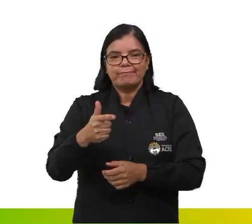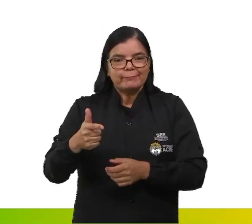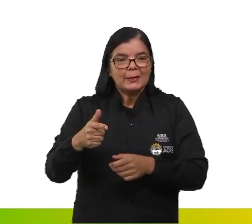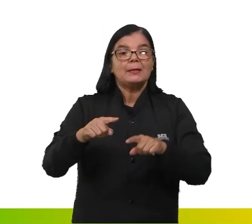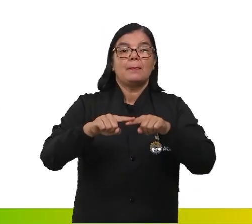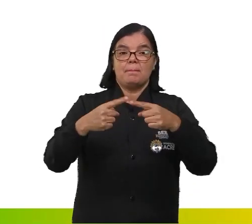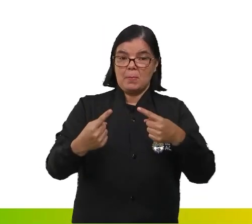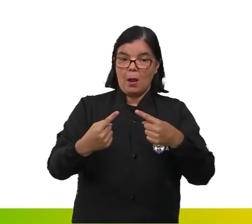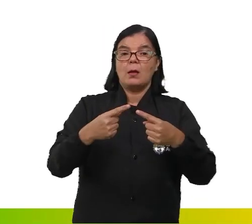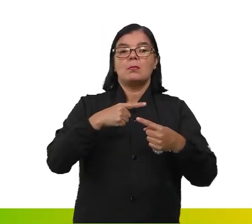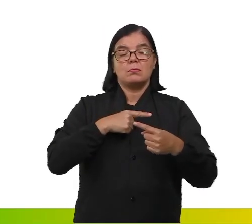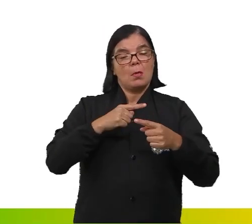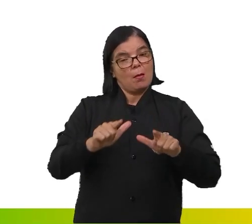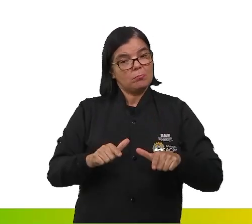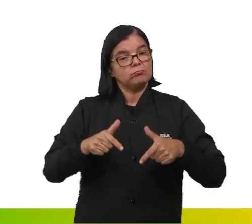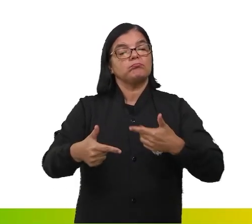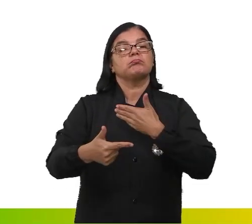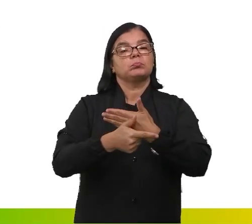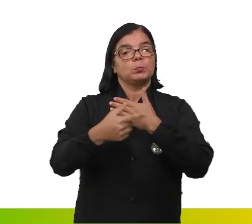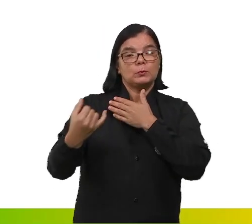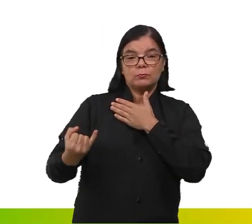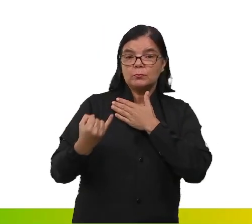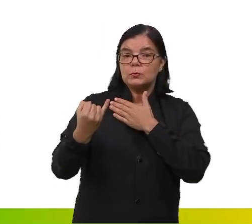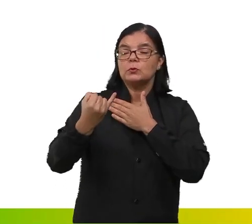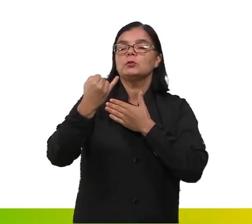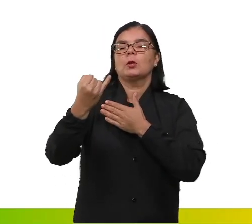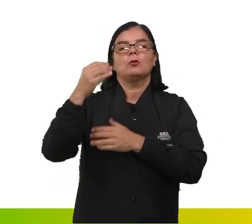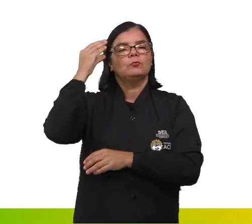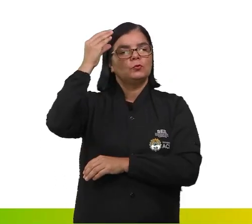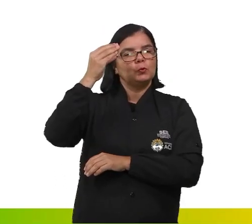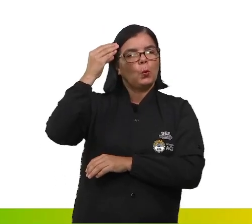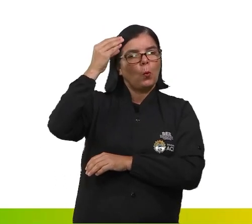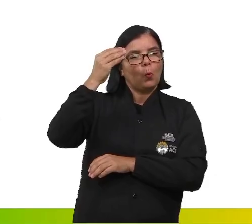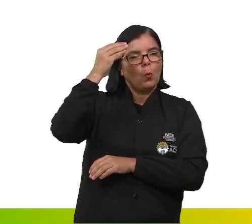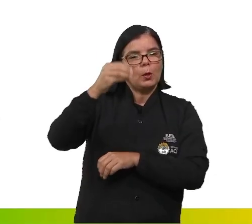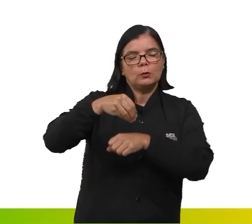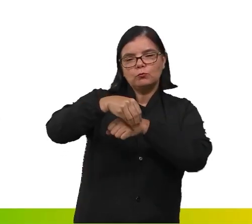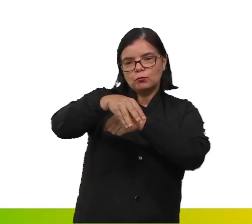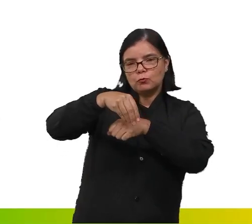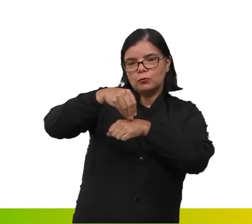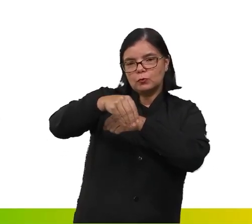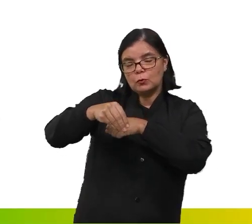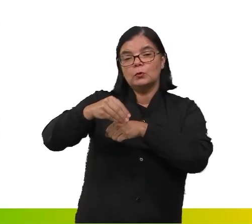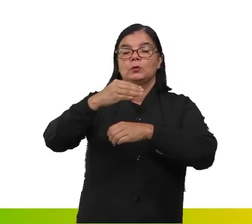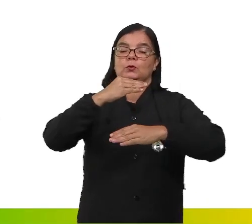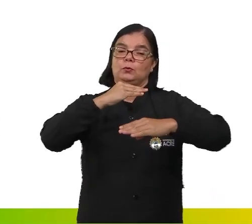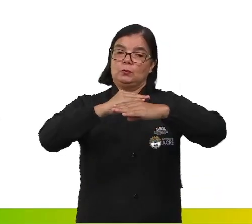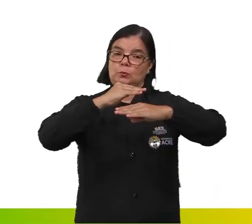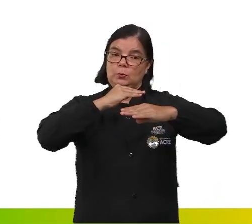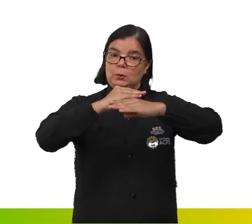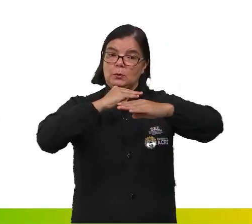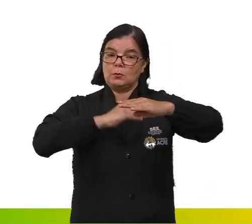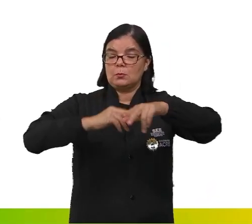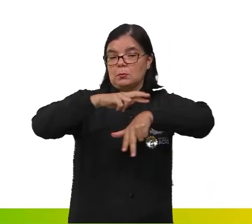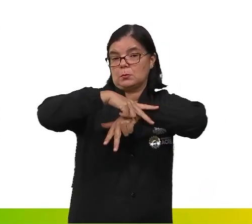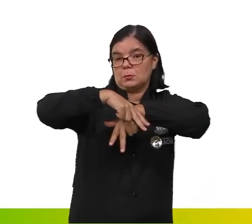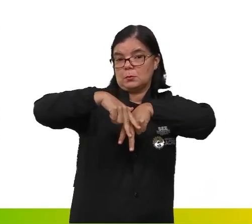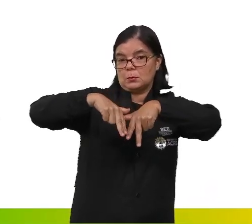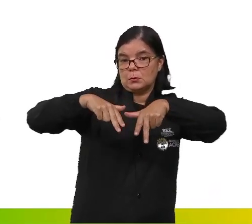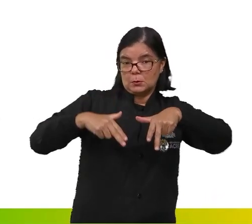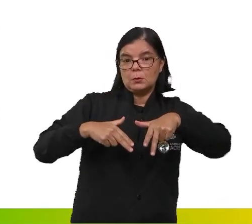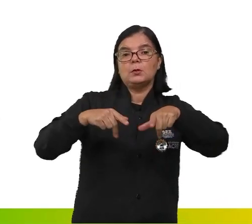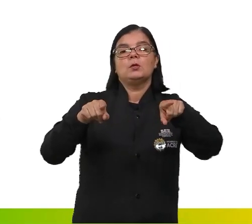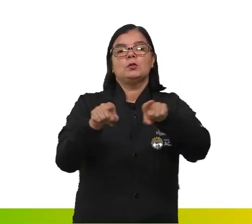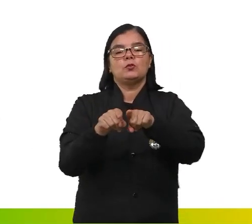sociais, desempenha um papel crucial na conscientização sobre desigualdades